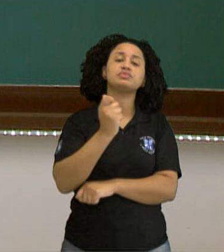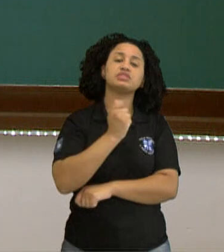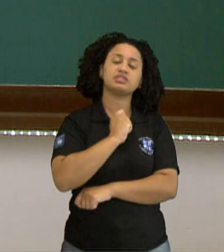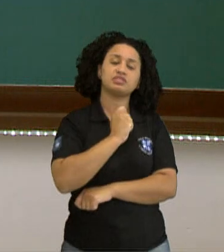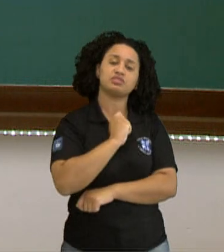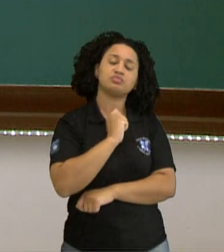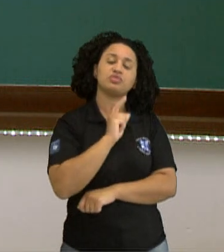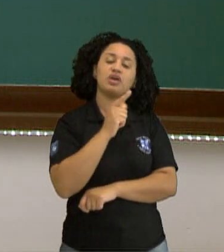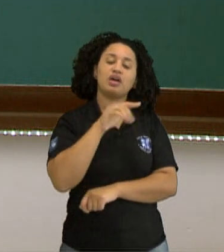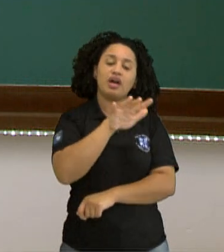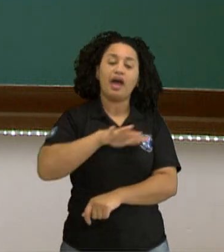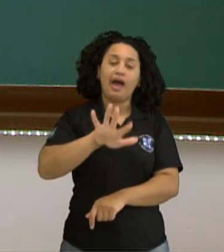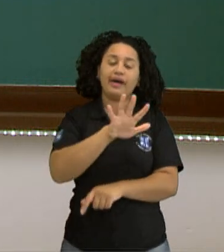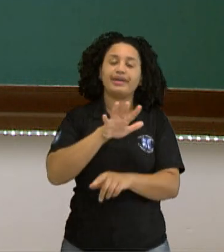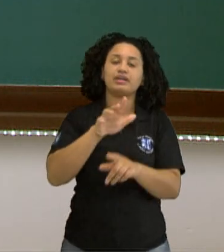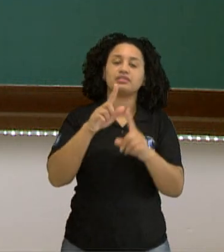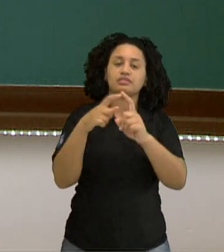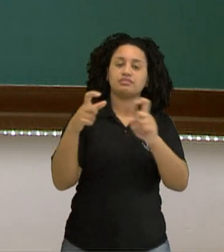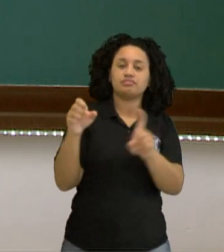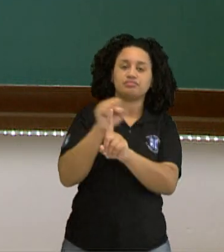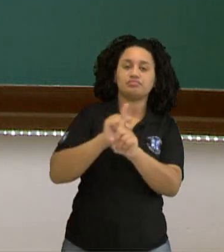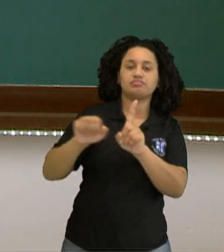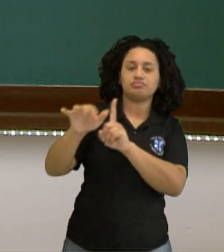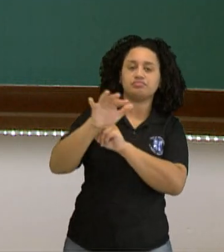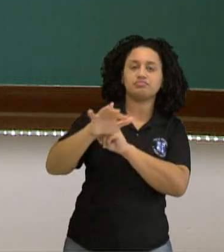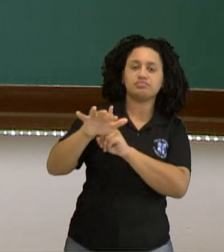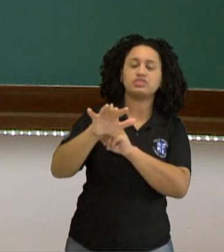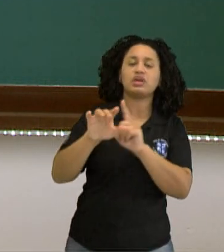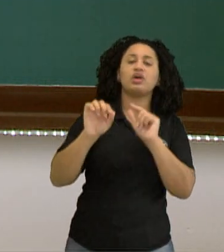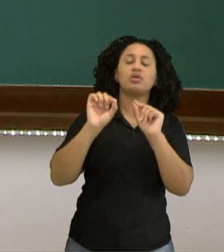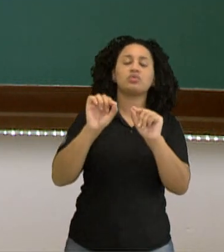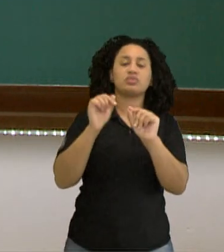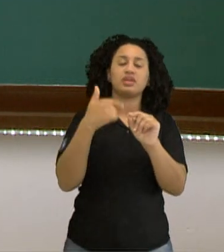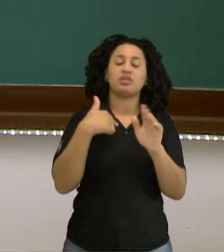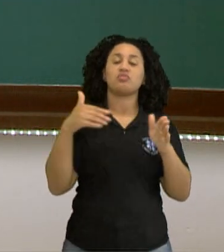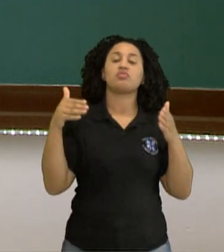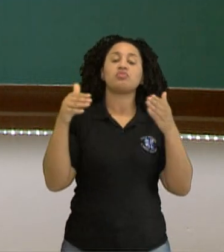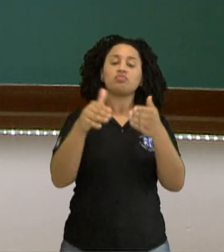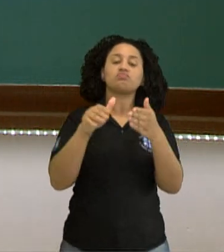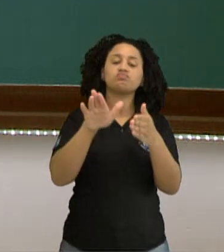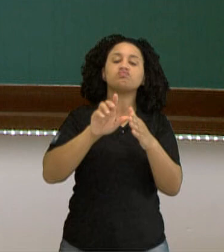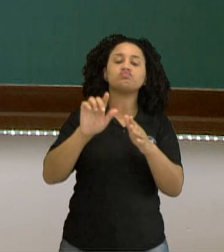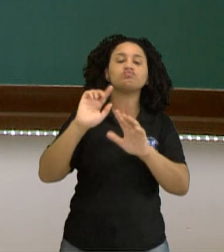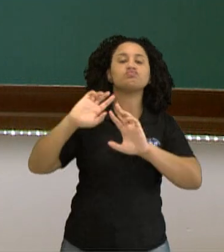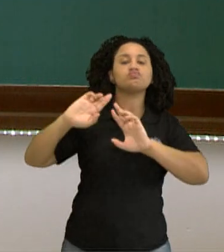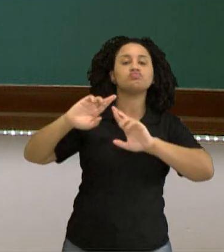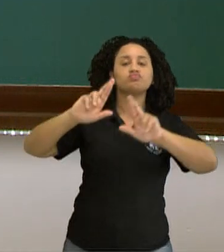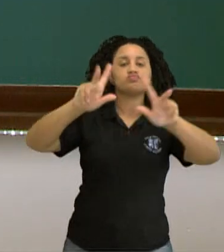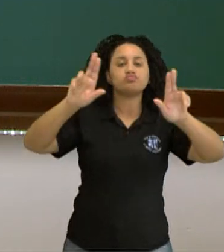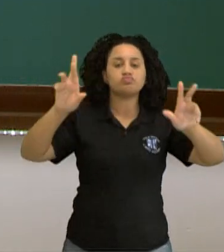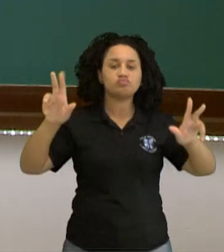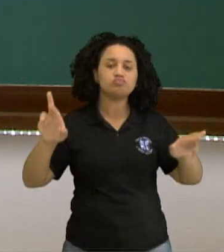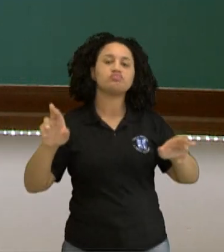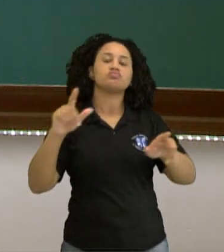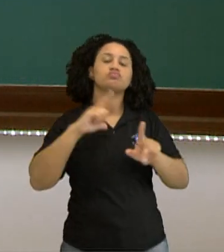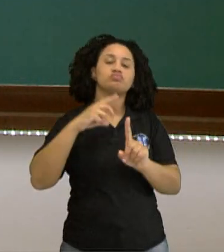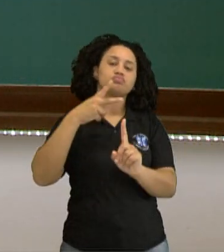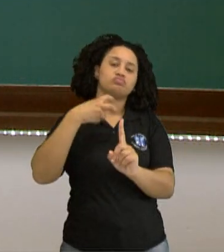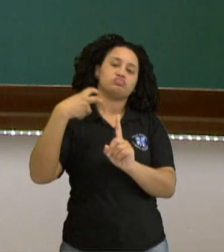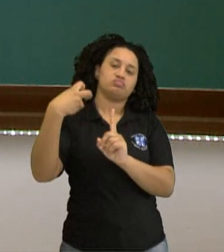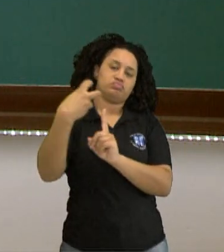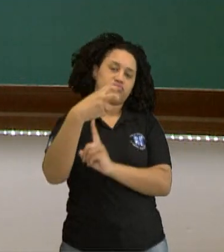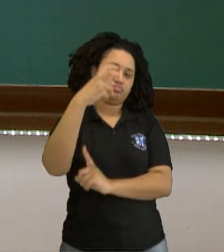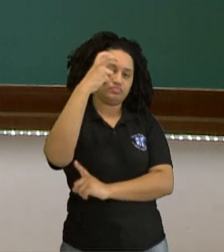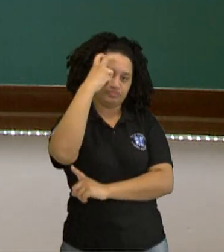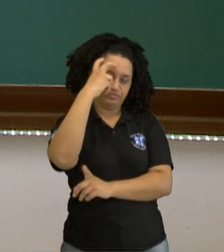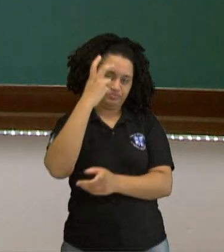grandes ramos das ciências sociais, que vai trabalhar justamente com essa diferenciação de perspectivas